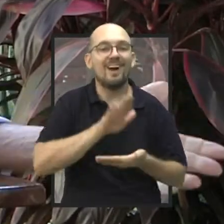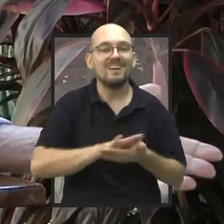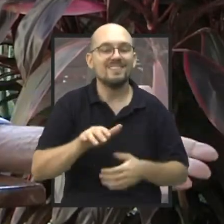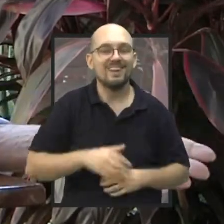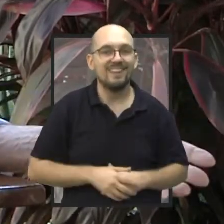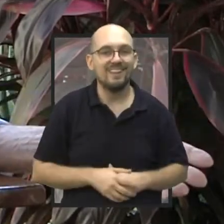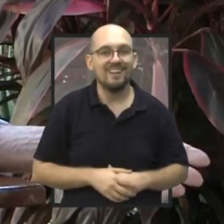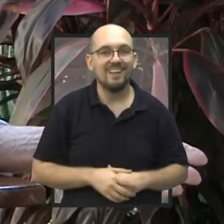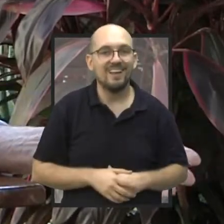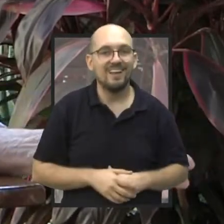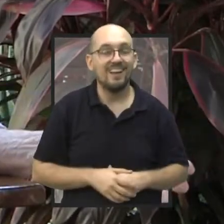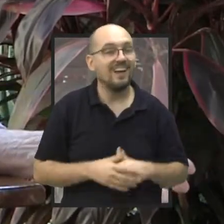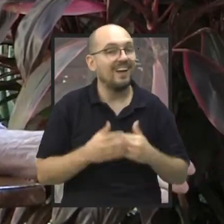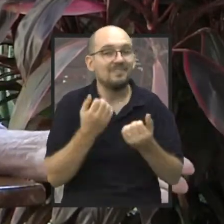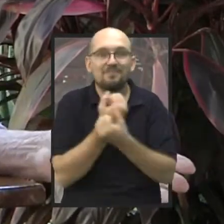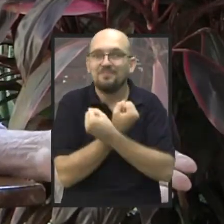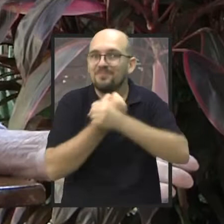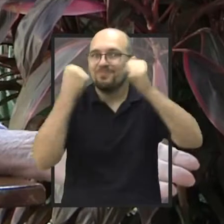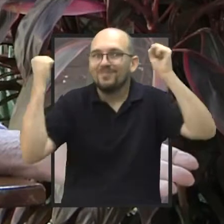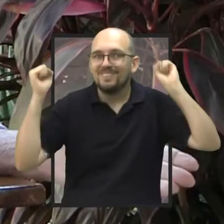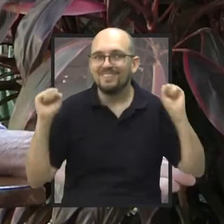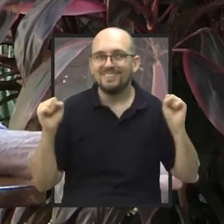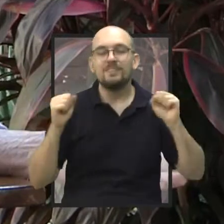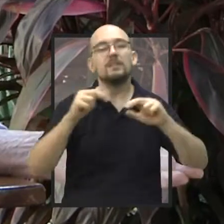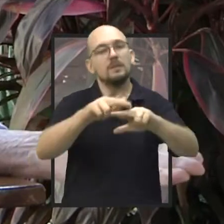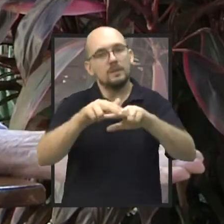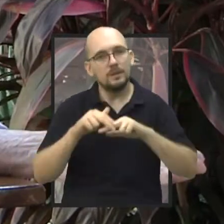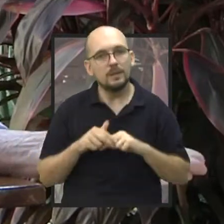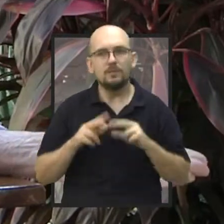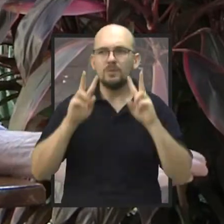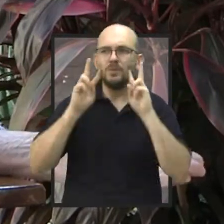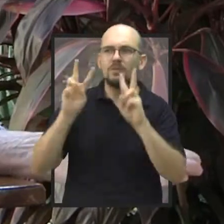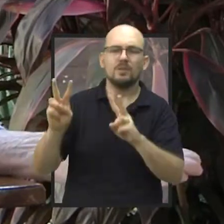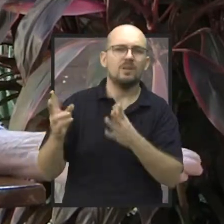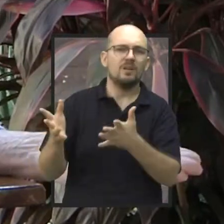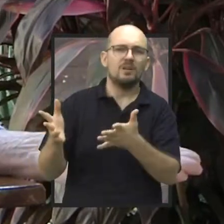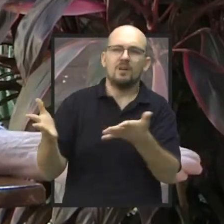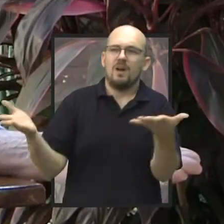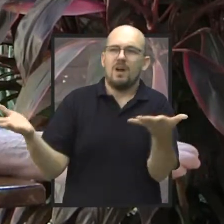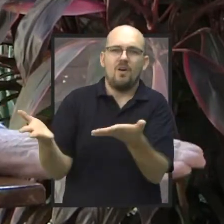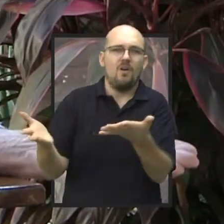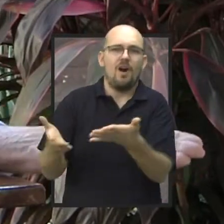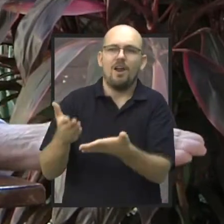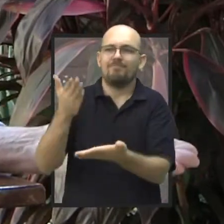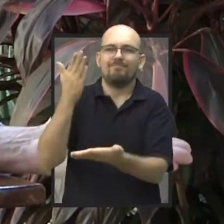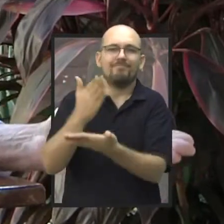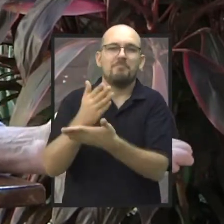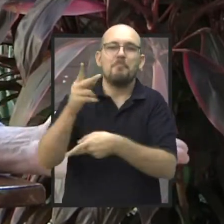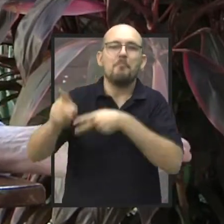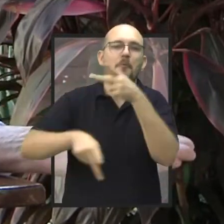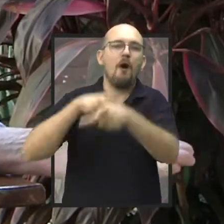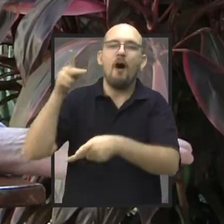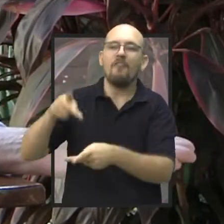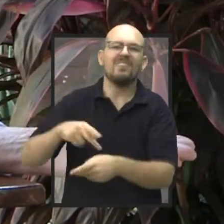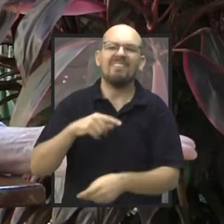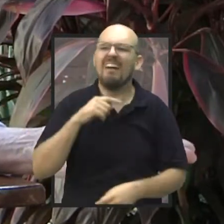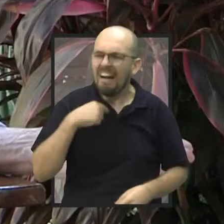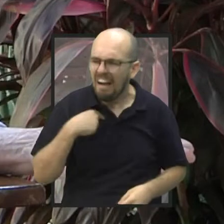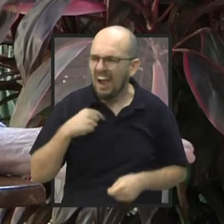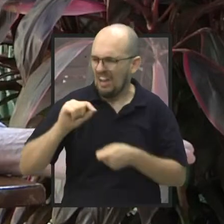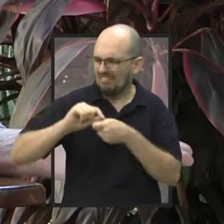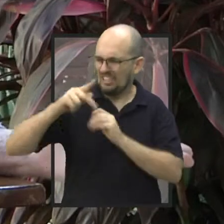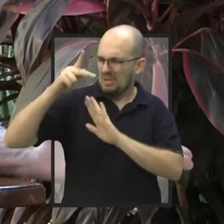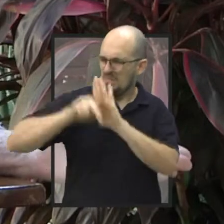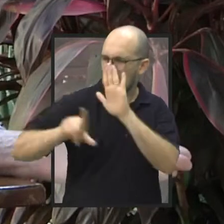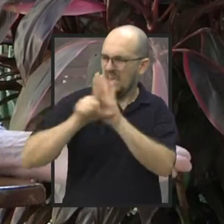é a razão que você vê isso aí a míngua. Essa é a razão pela qual ninguém se